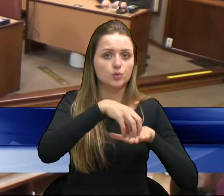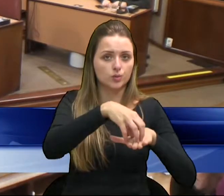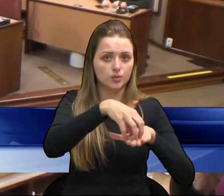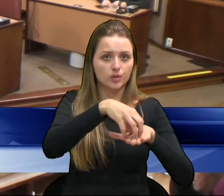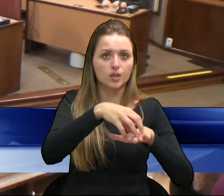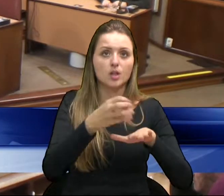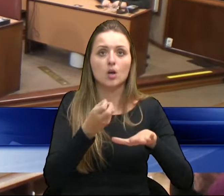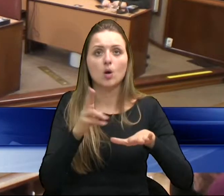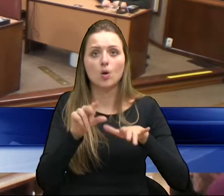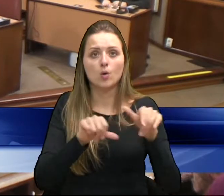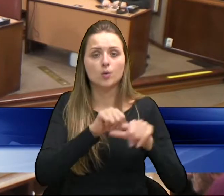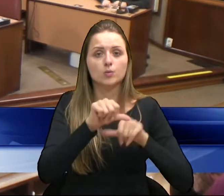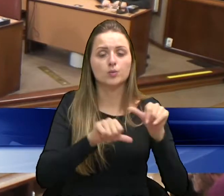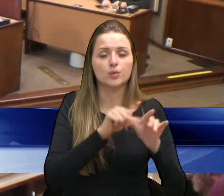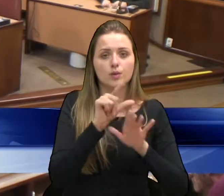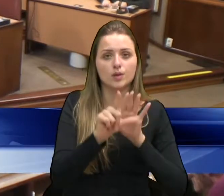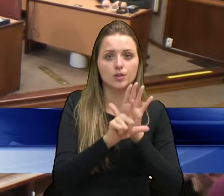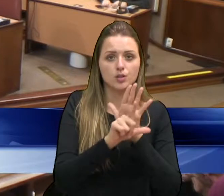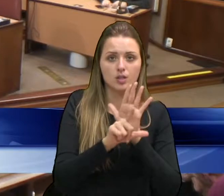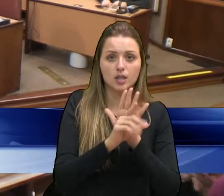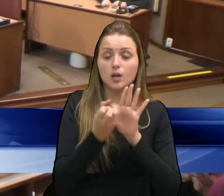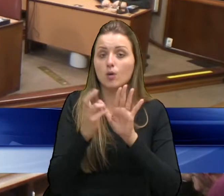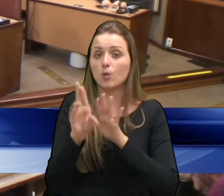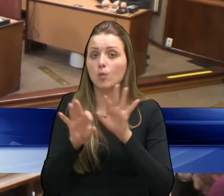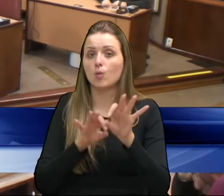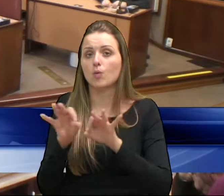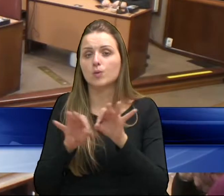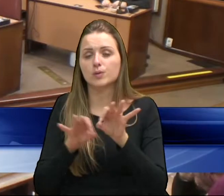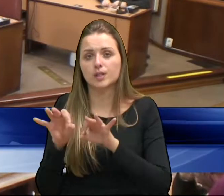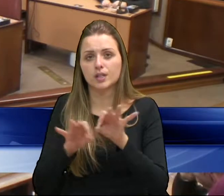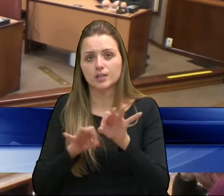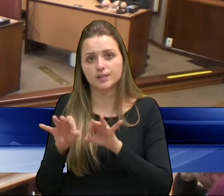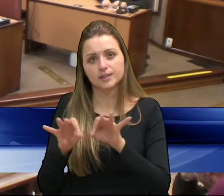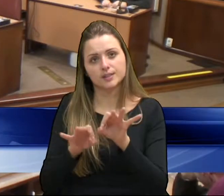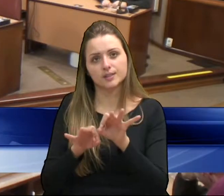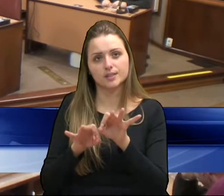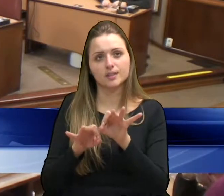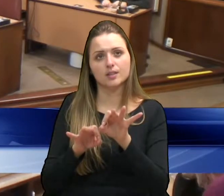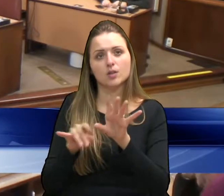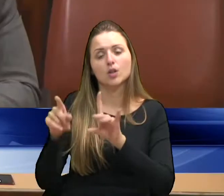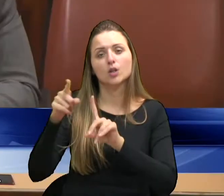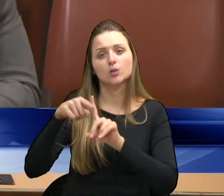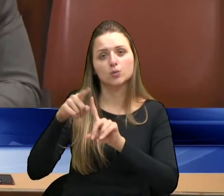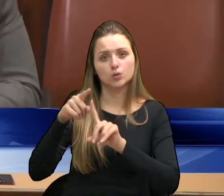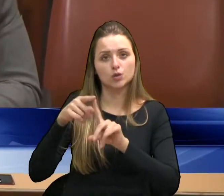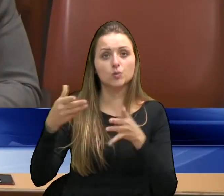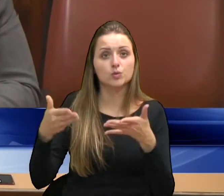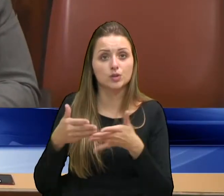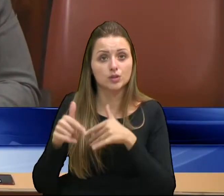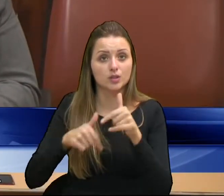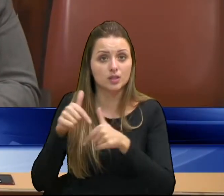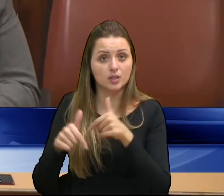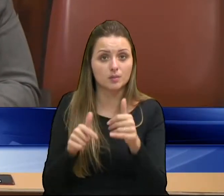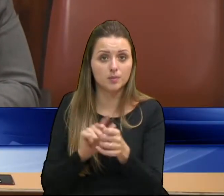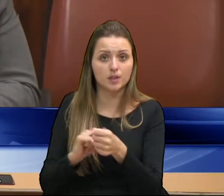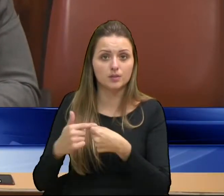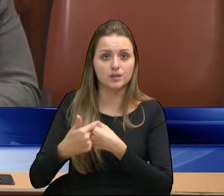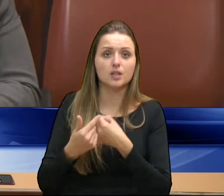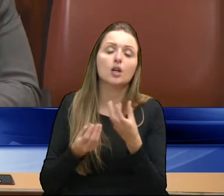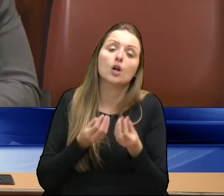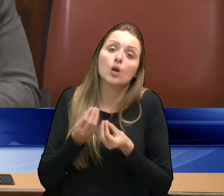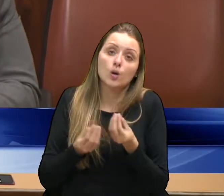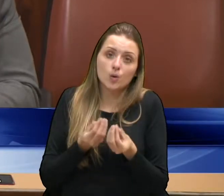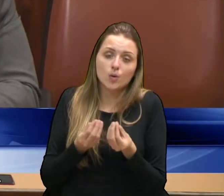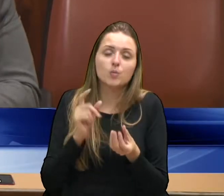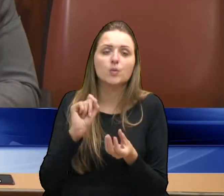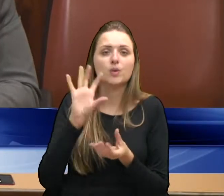ou alteração de lei ou reorganização dos modais que já operam no município, como é o que